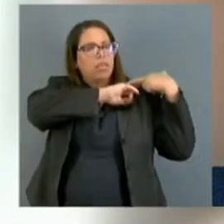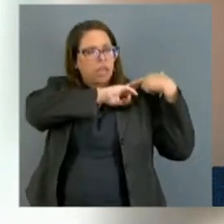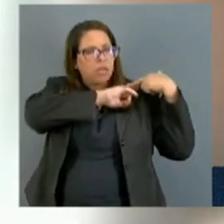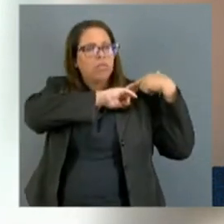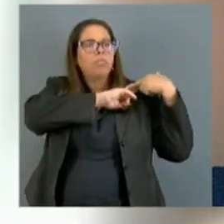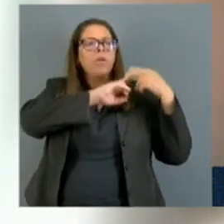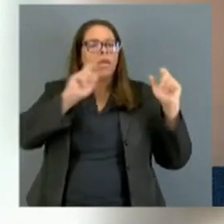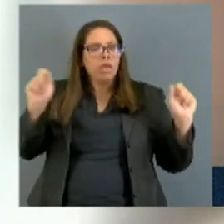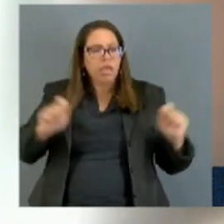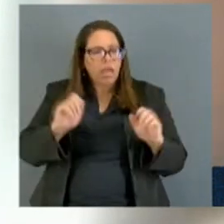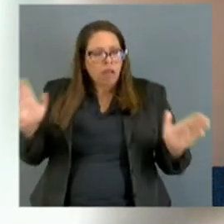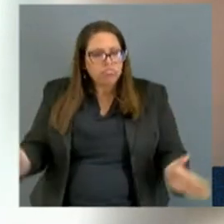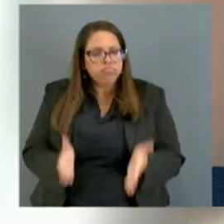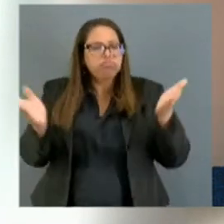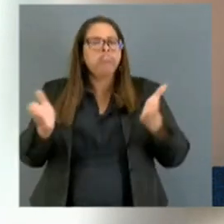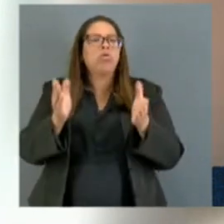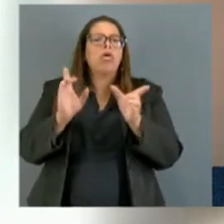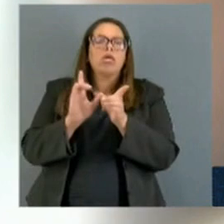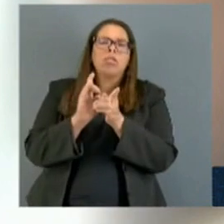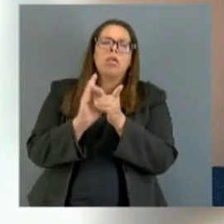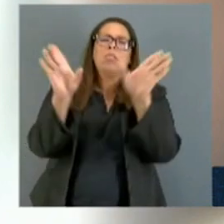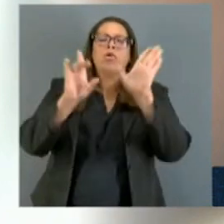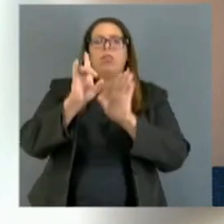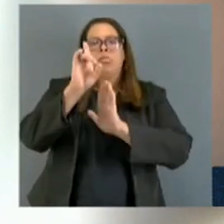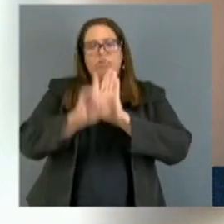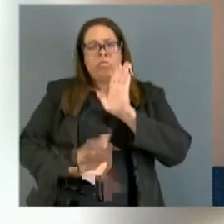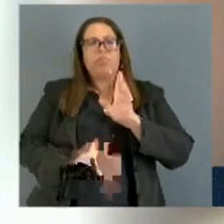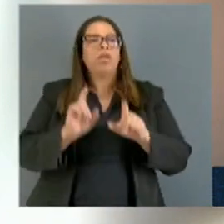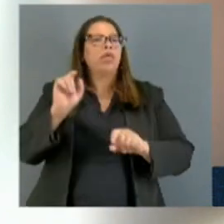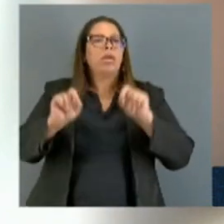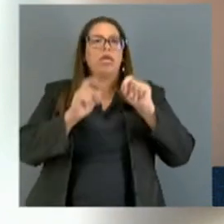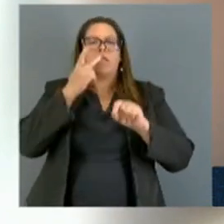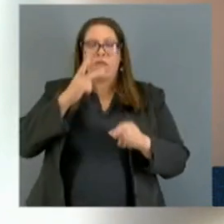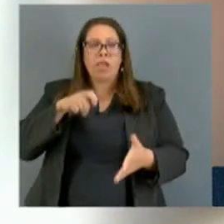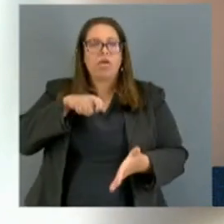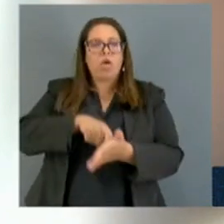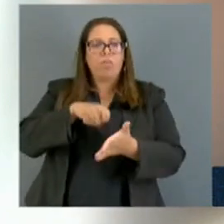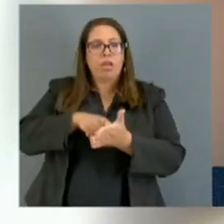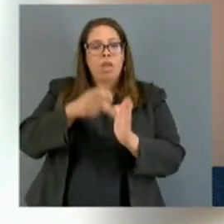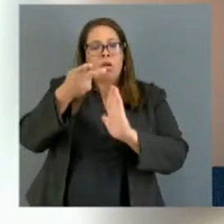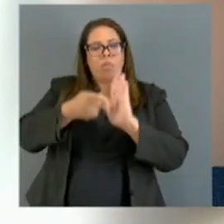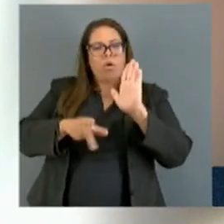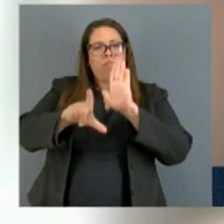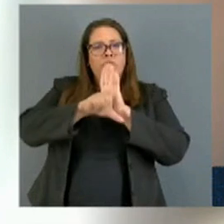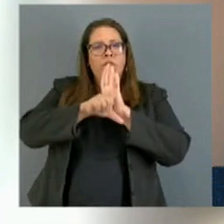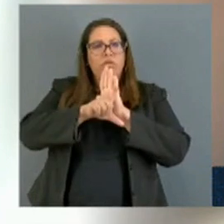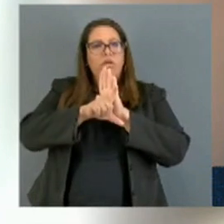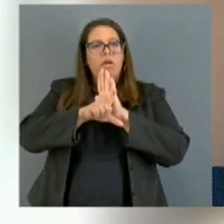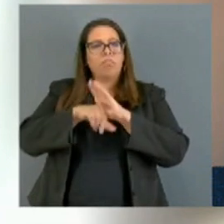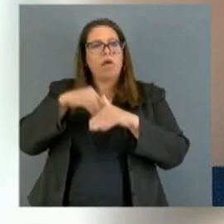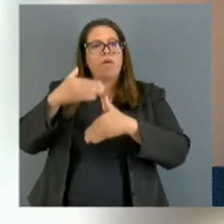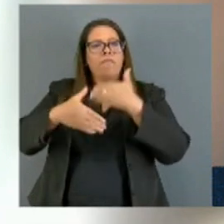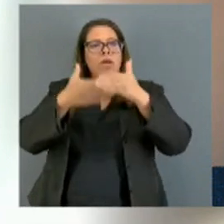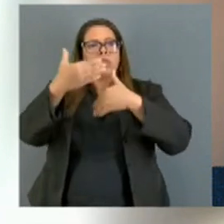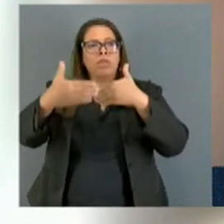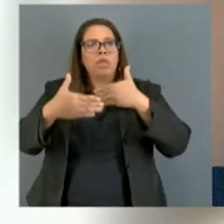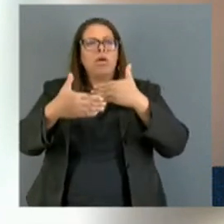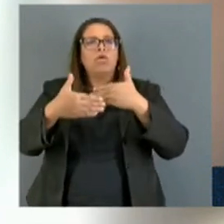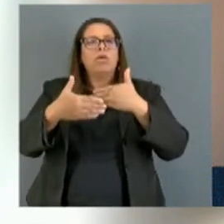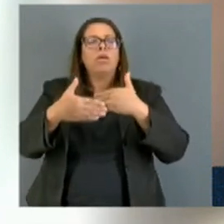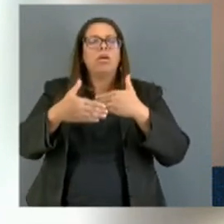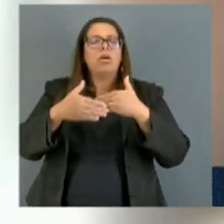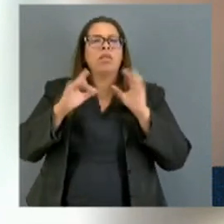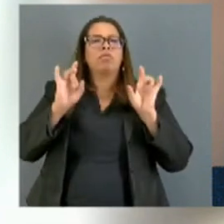humano e o Estado democrático de direito. Quem argumenta que as obrigações do projeto de lei irão impedir o avanço da inovação no Brasil, especialmente